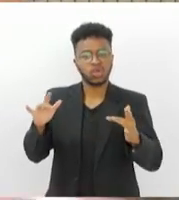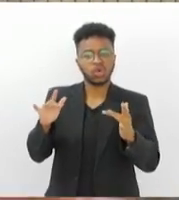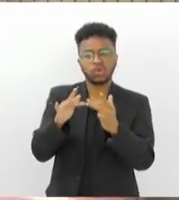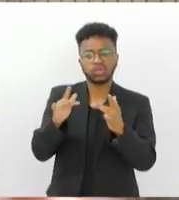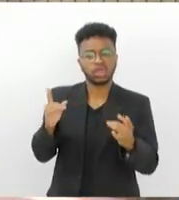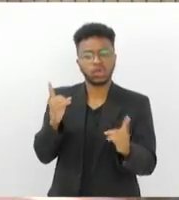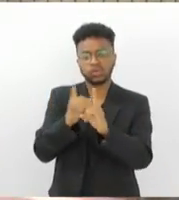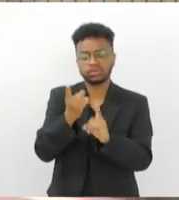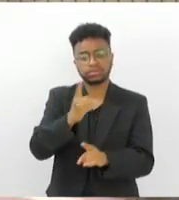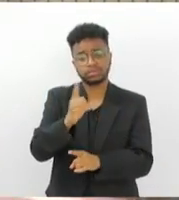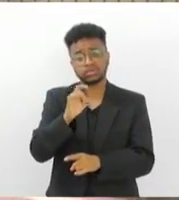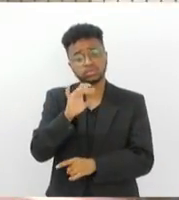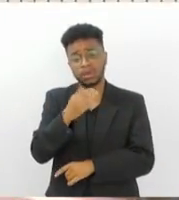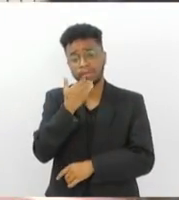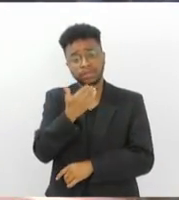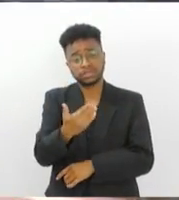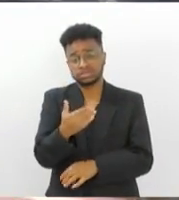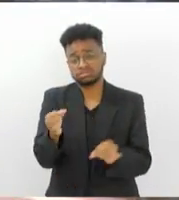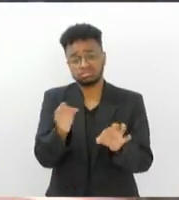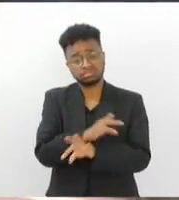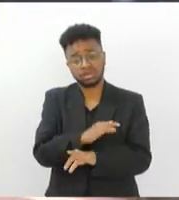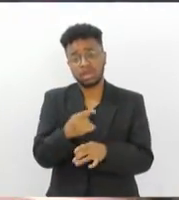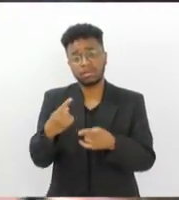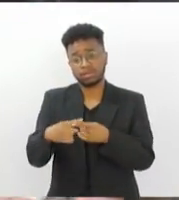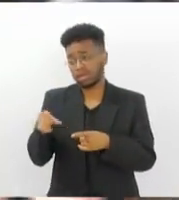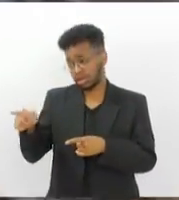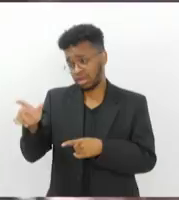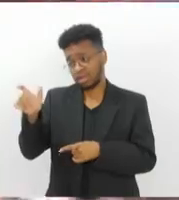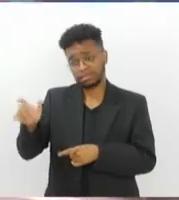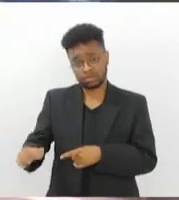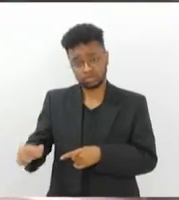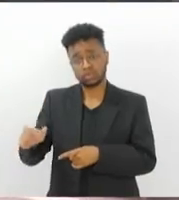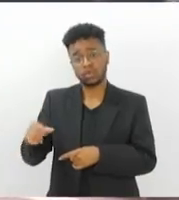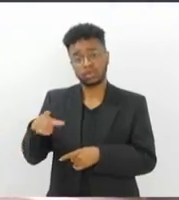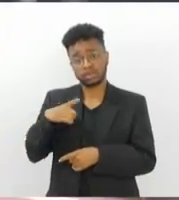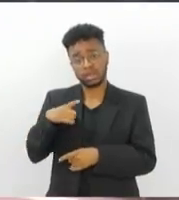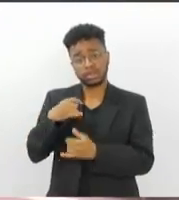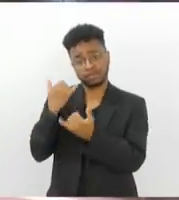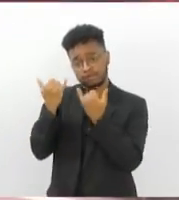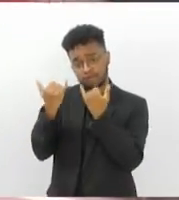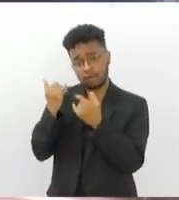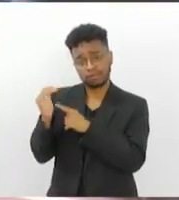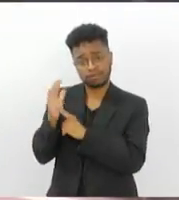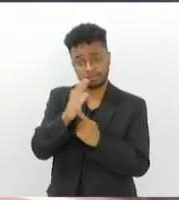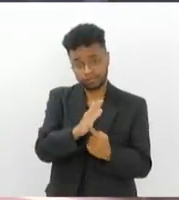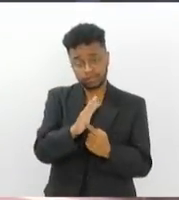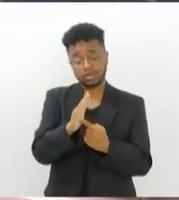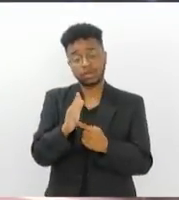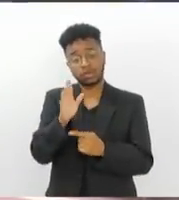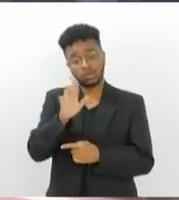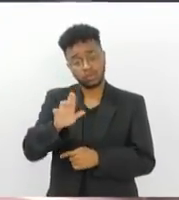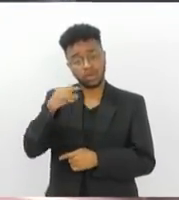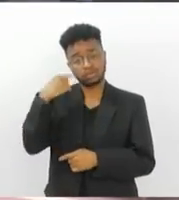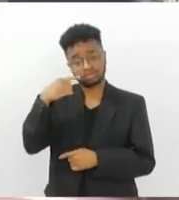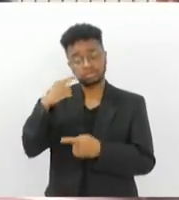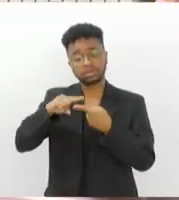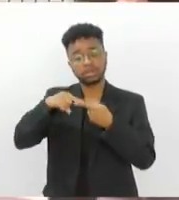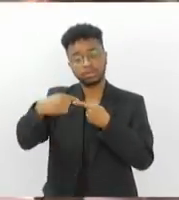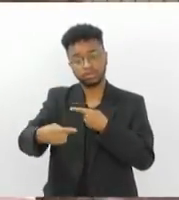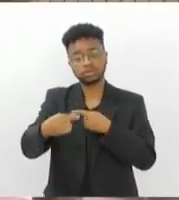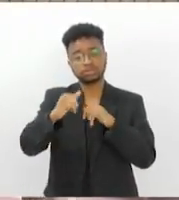Basta dar entrada no pedido a parte contrária será ouvida através de advogado e rapidamente esse divórcio será